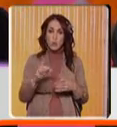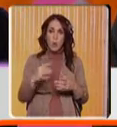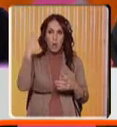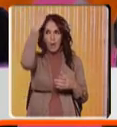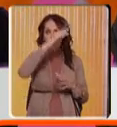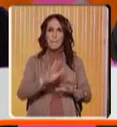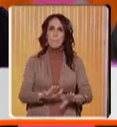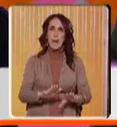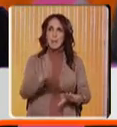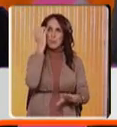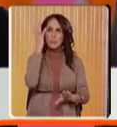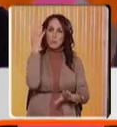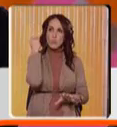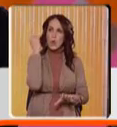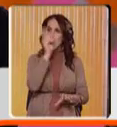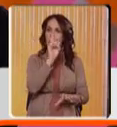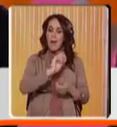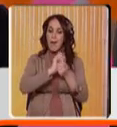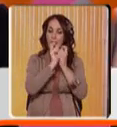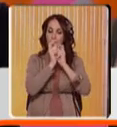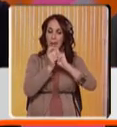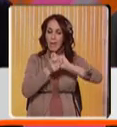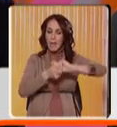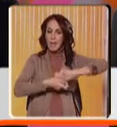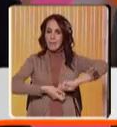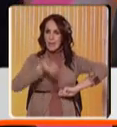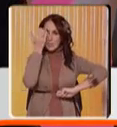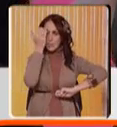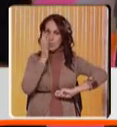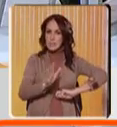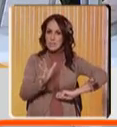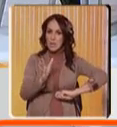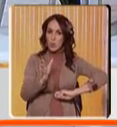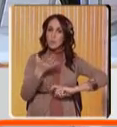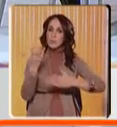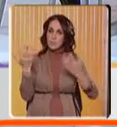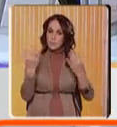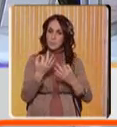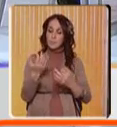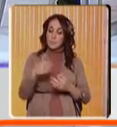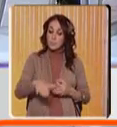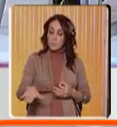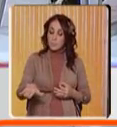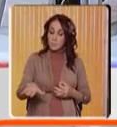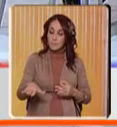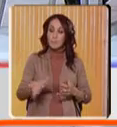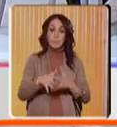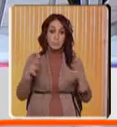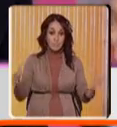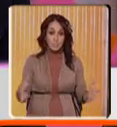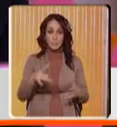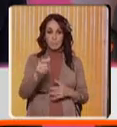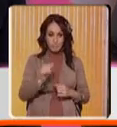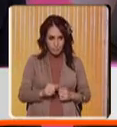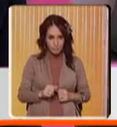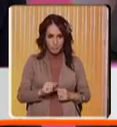órgão estático que recebe informação, não. Ele vai se adaptando em relação à informação que recebe. E então, em criança, esta plasticidade é muito maior. Então, daí os cegos